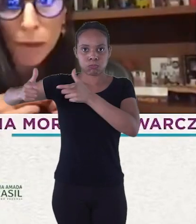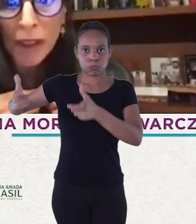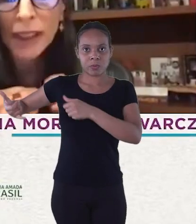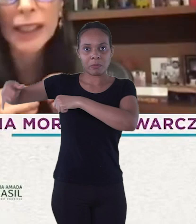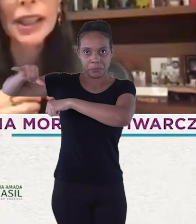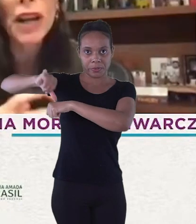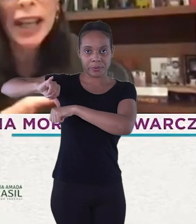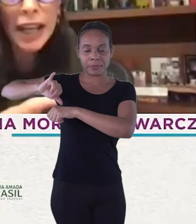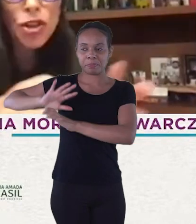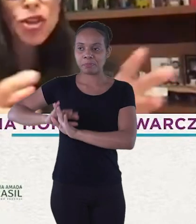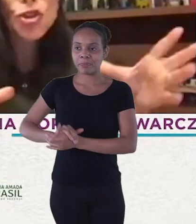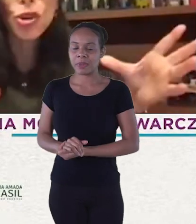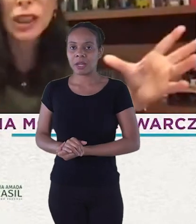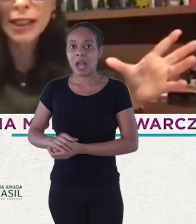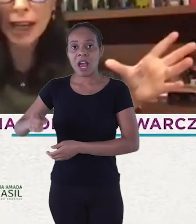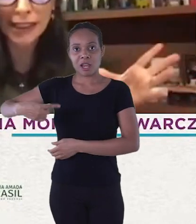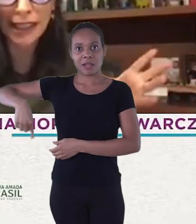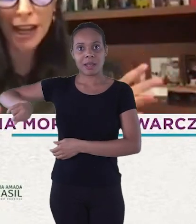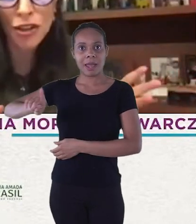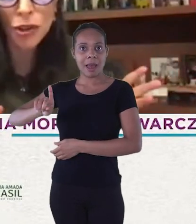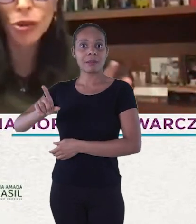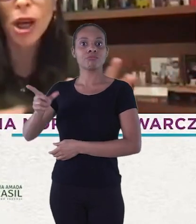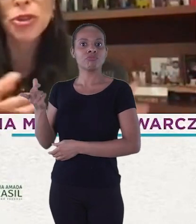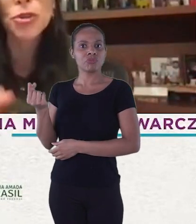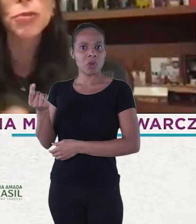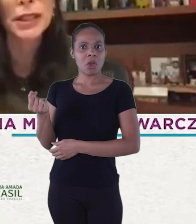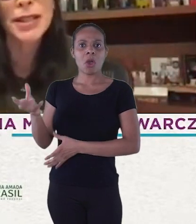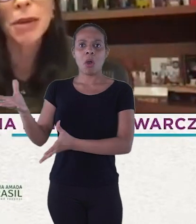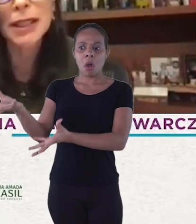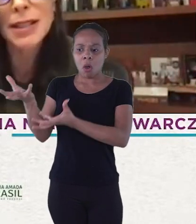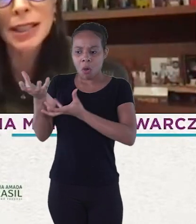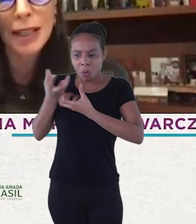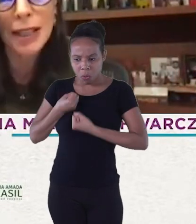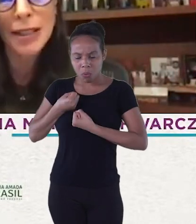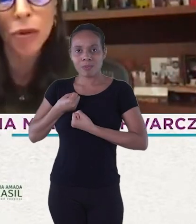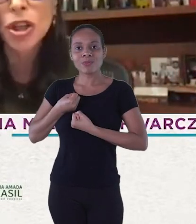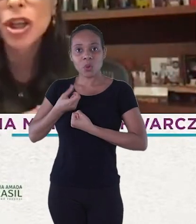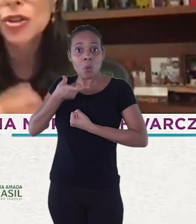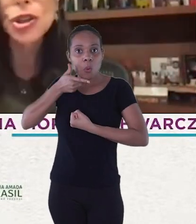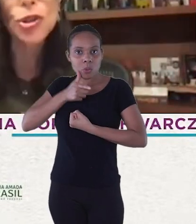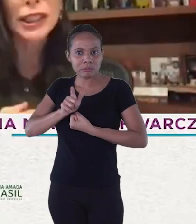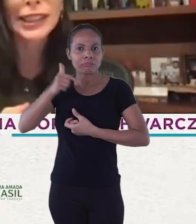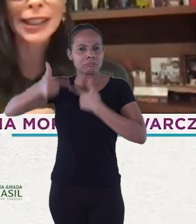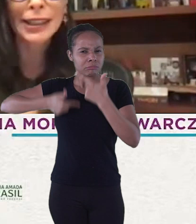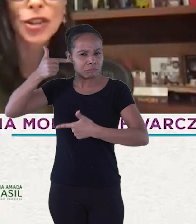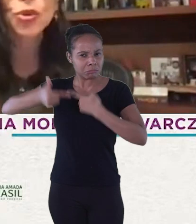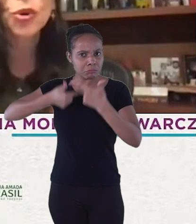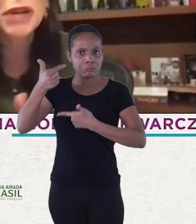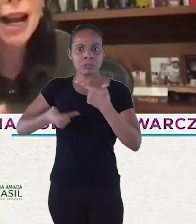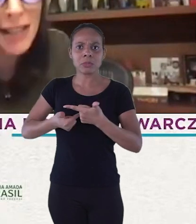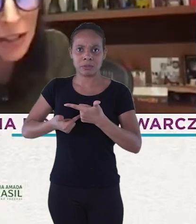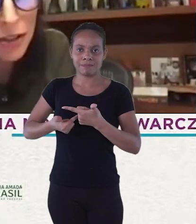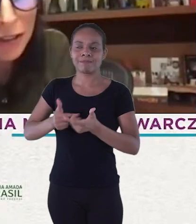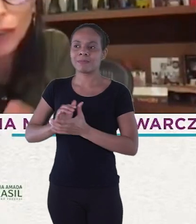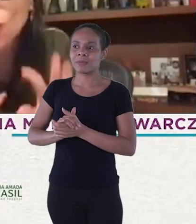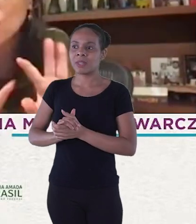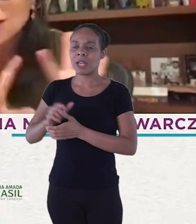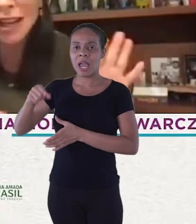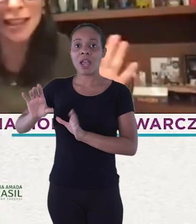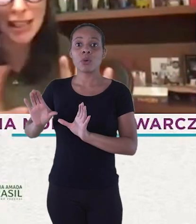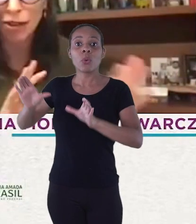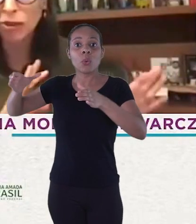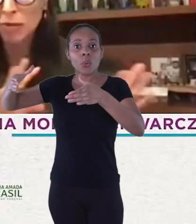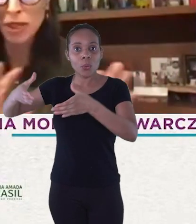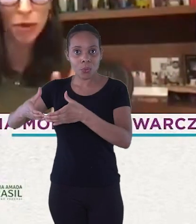enriquecem muito, criam redes de solidariedade. O nome de Minas é uma designação de solidariedade no Brasil,